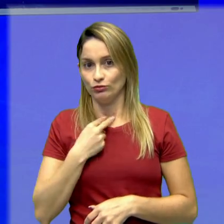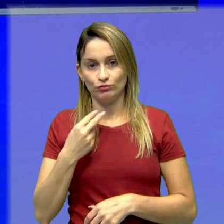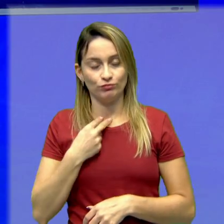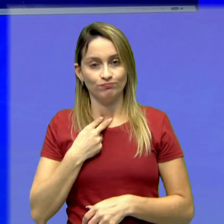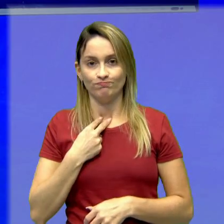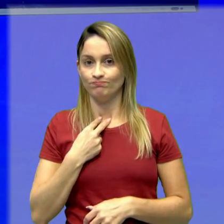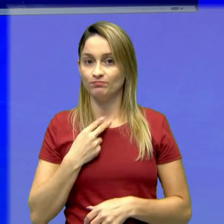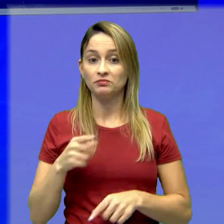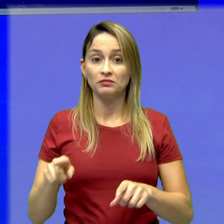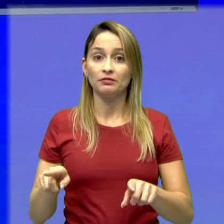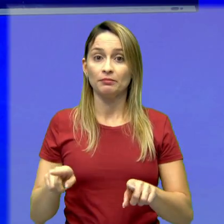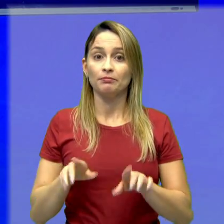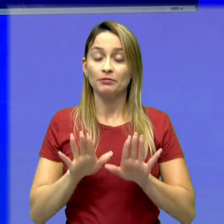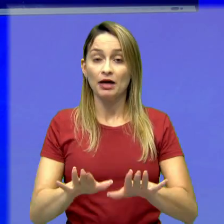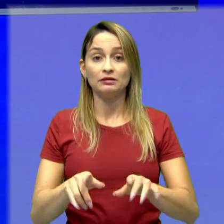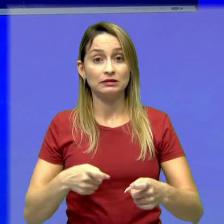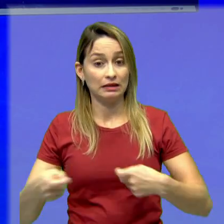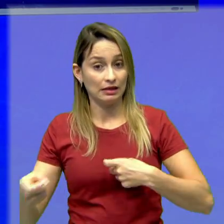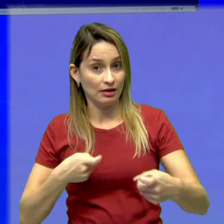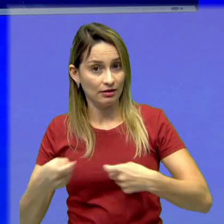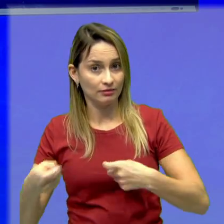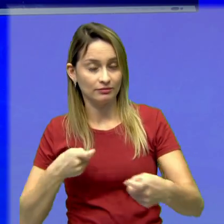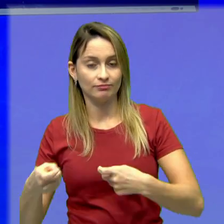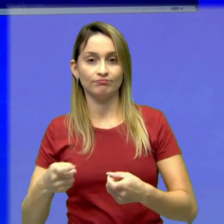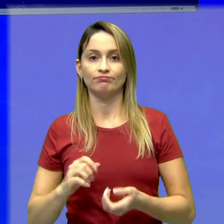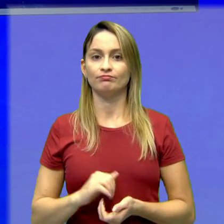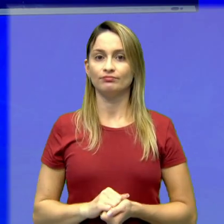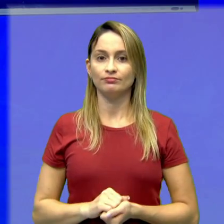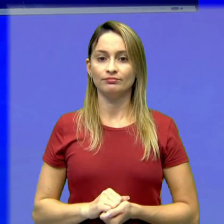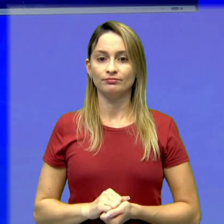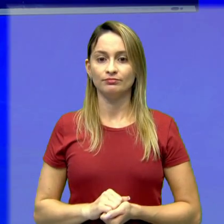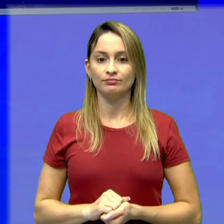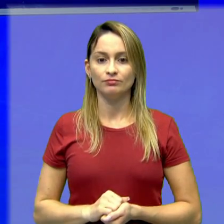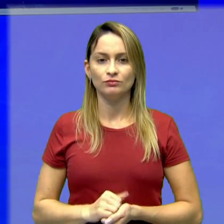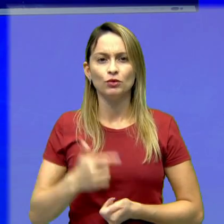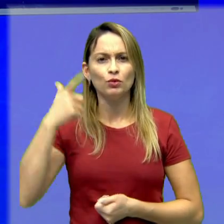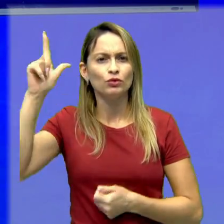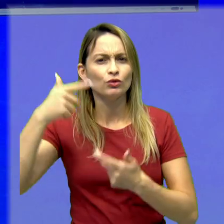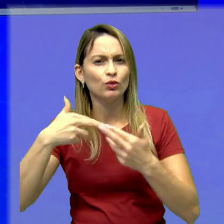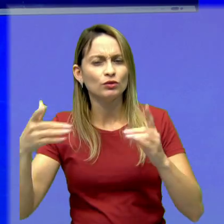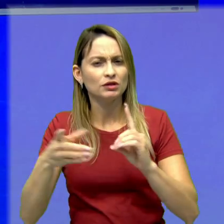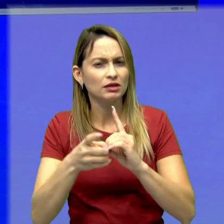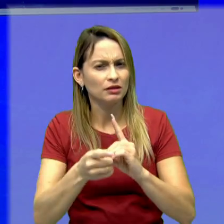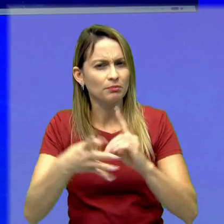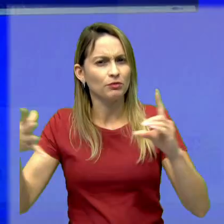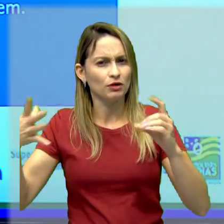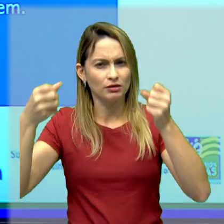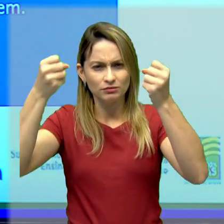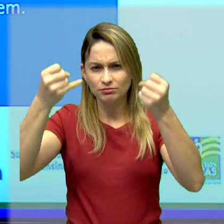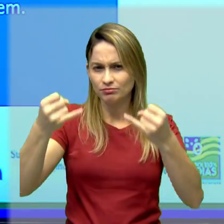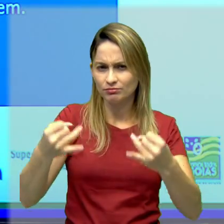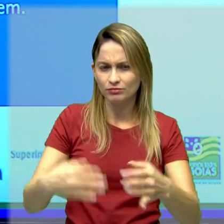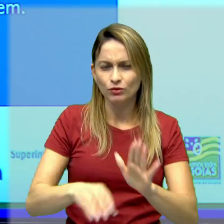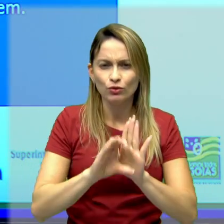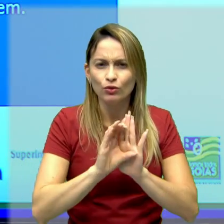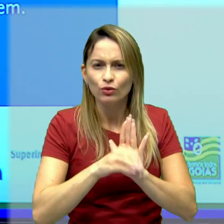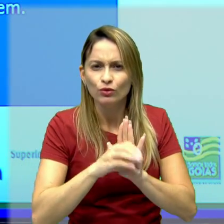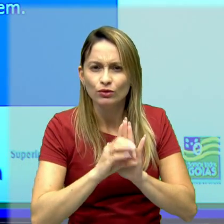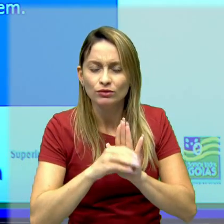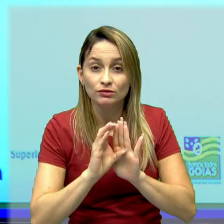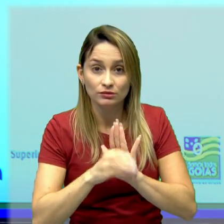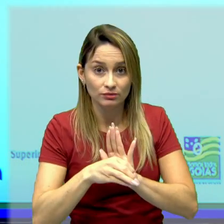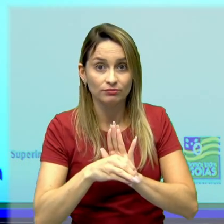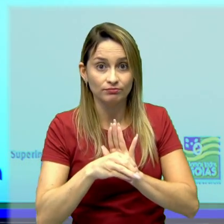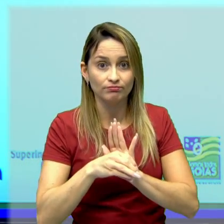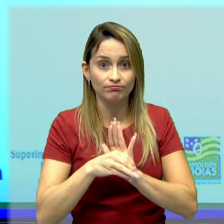Outro aspecto importante que gira em torno da noção de democracia na Grécia Antiga, é justamente falar um pouco do seu